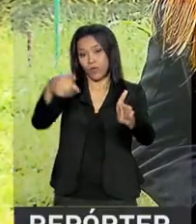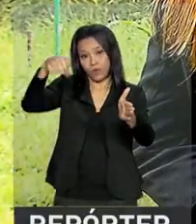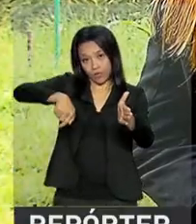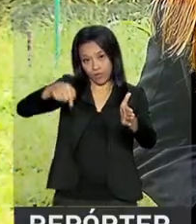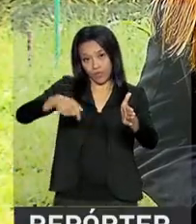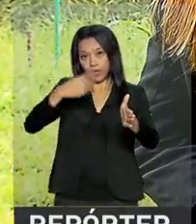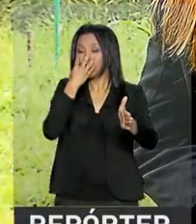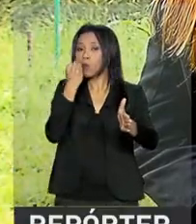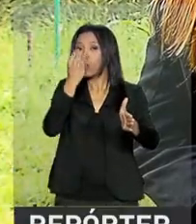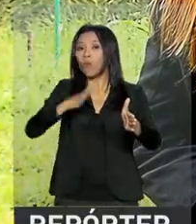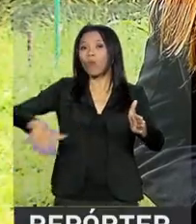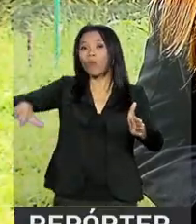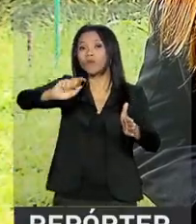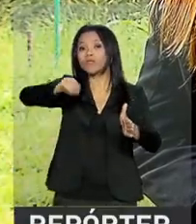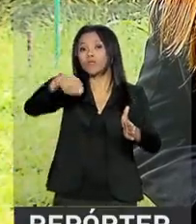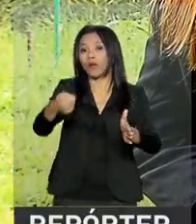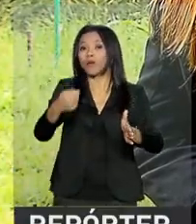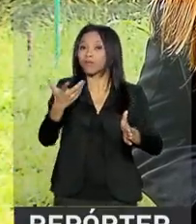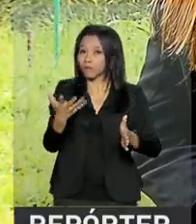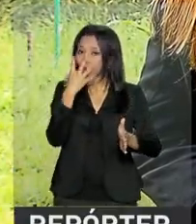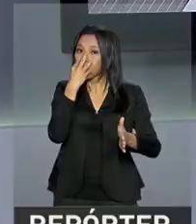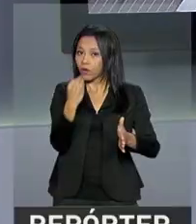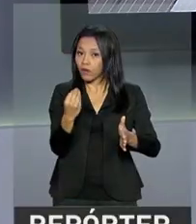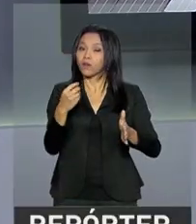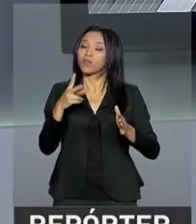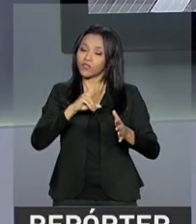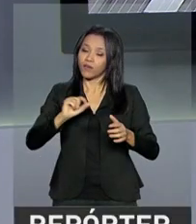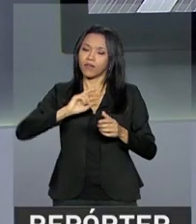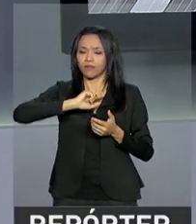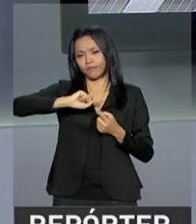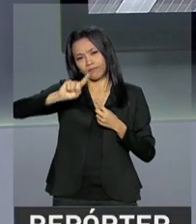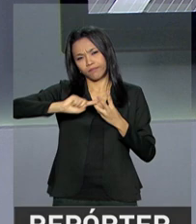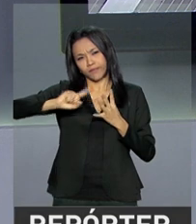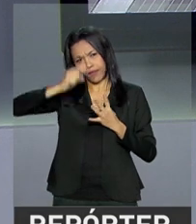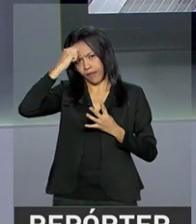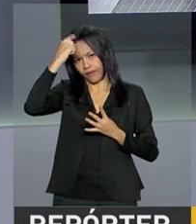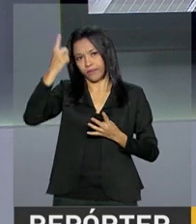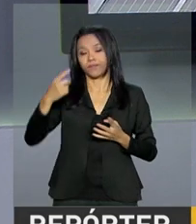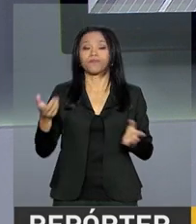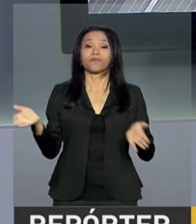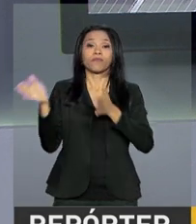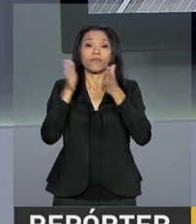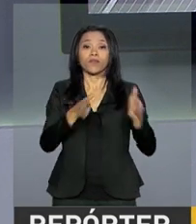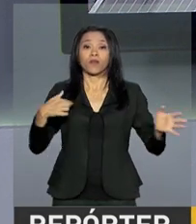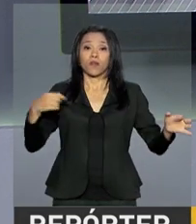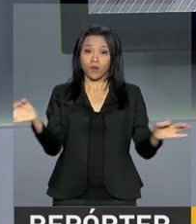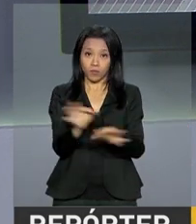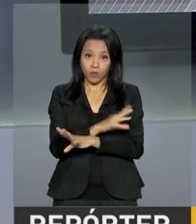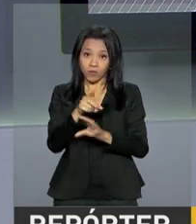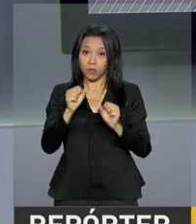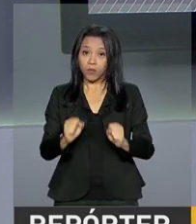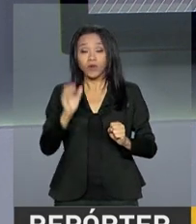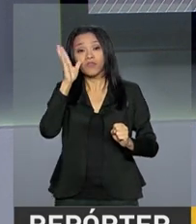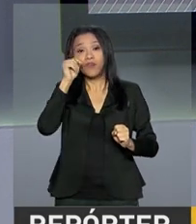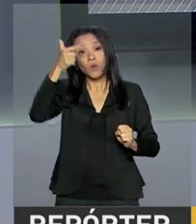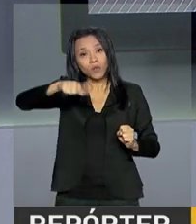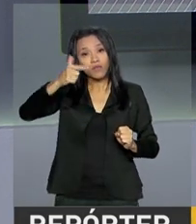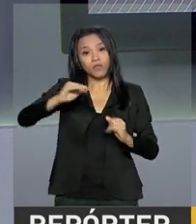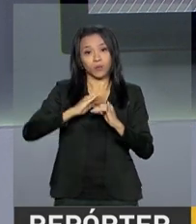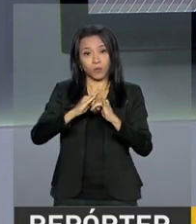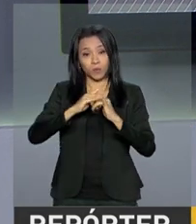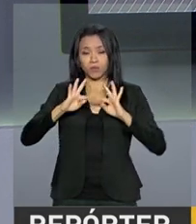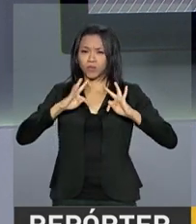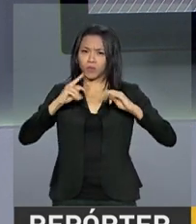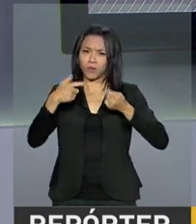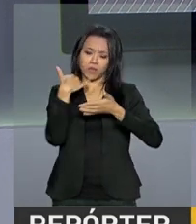projetos que nós pretendemos implementar nesse espaço nós ficamos por aqui você pode rever as reportagens no youtube e toda a nossa